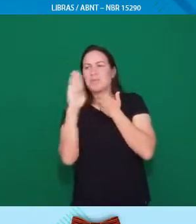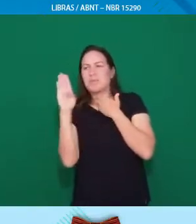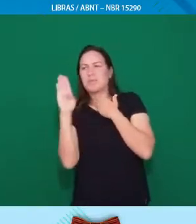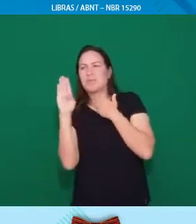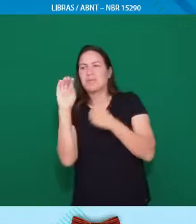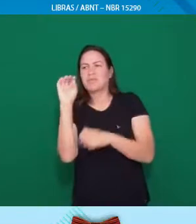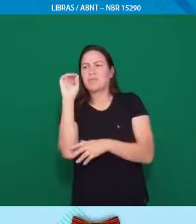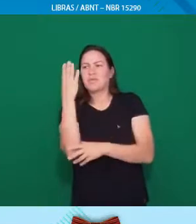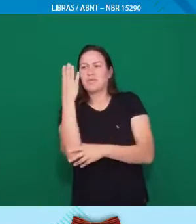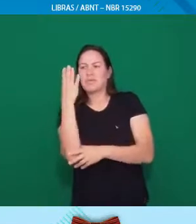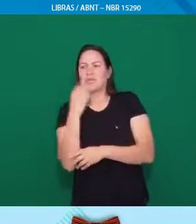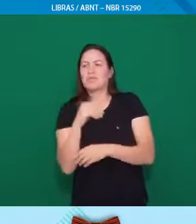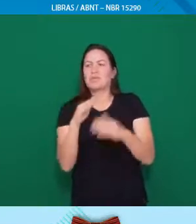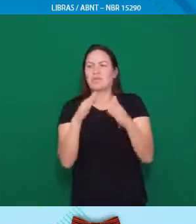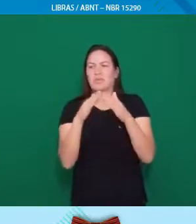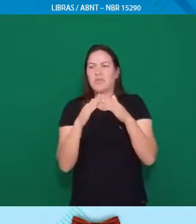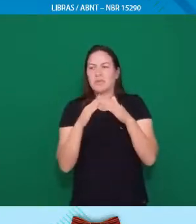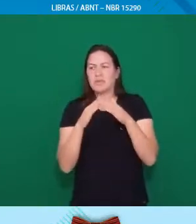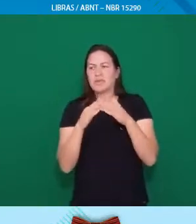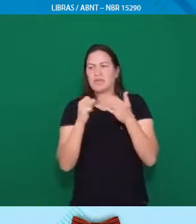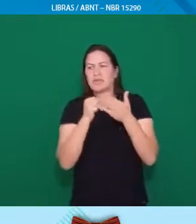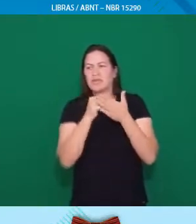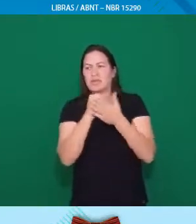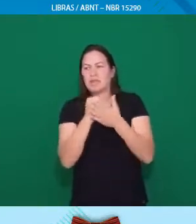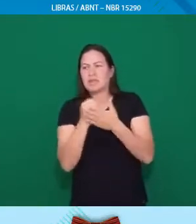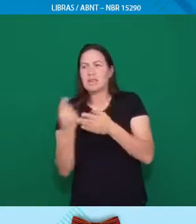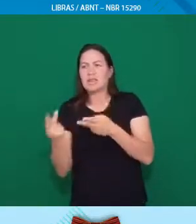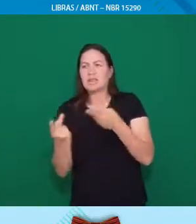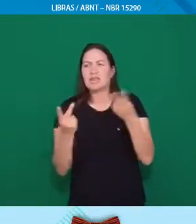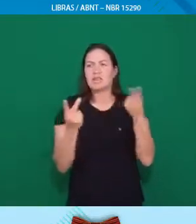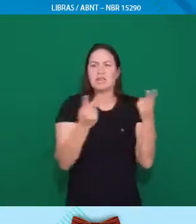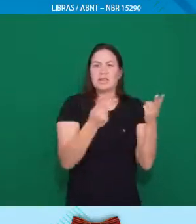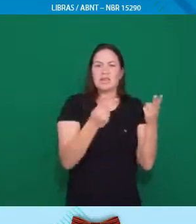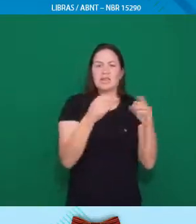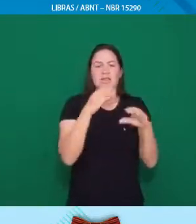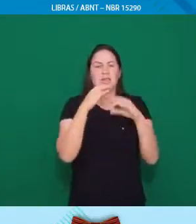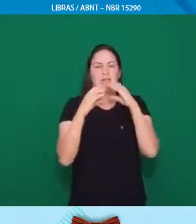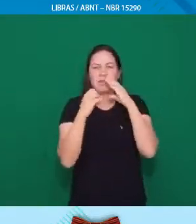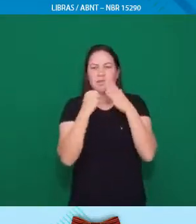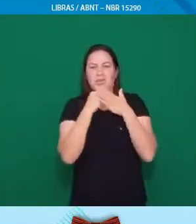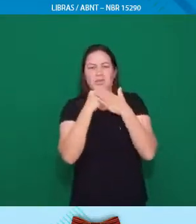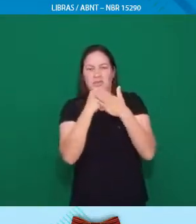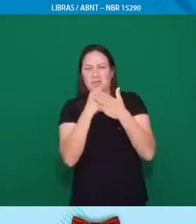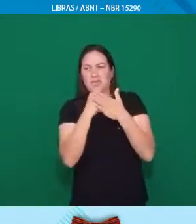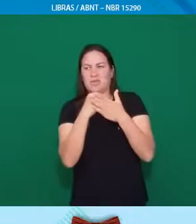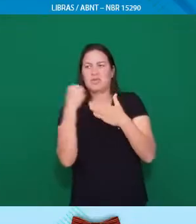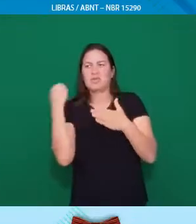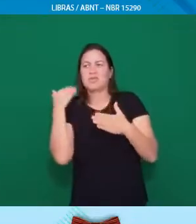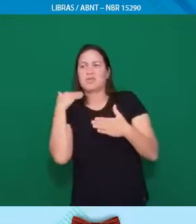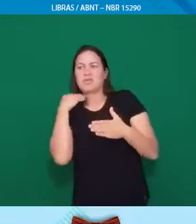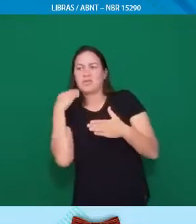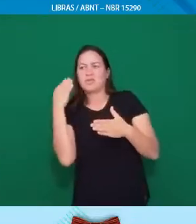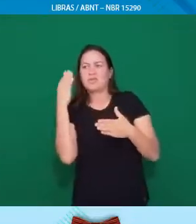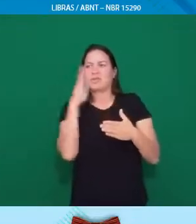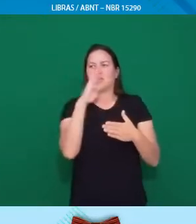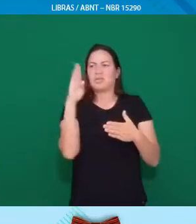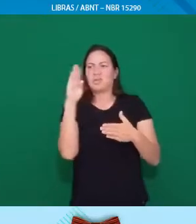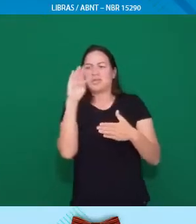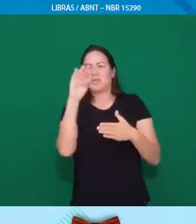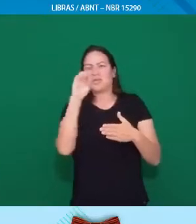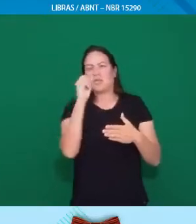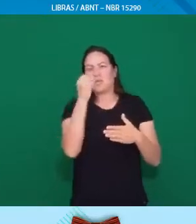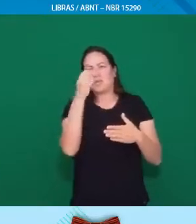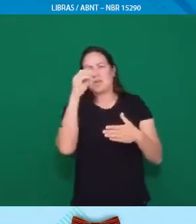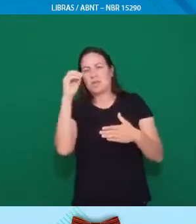cês vão fazer aquela festa lá no lixo e vamos então nós vamos ser convidado senão não financiamos vocês hora o Banco do Brasil De novo naquele tempo de